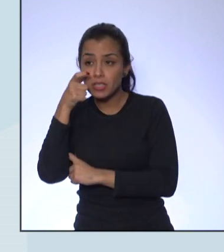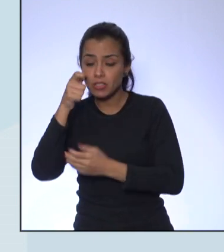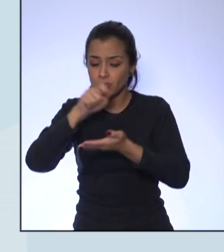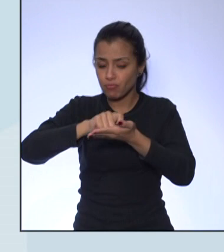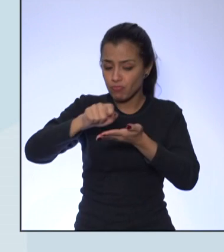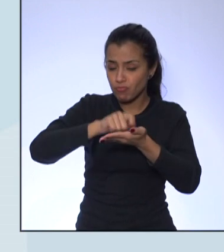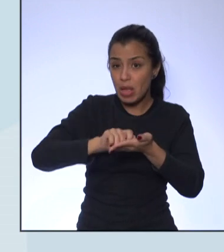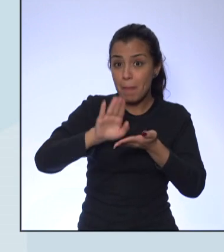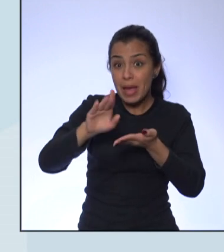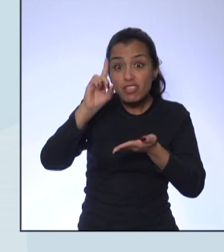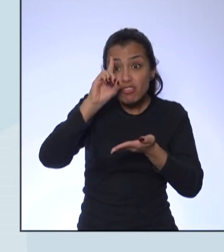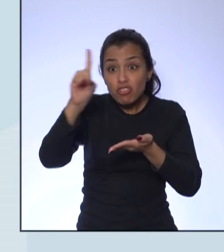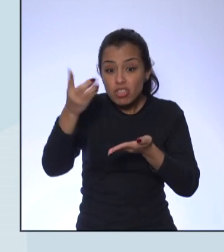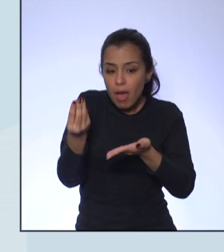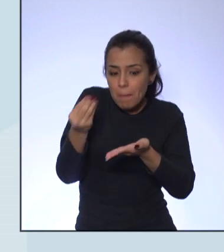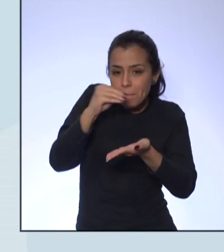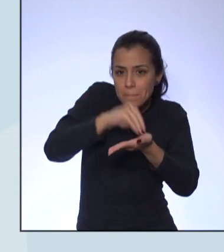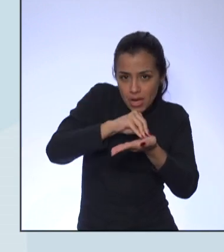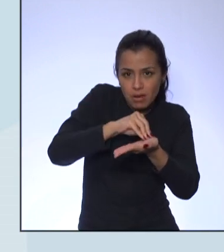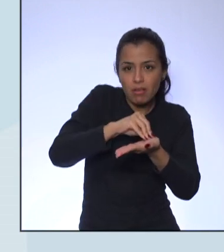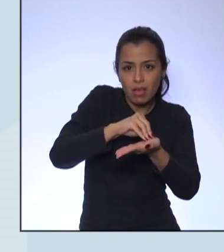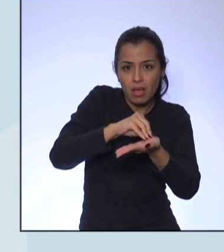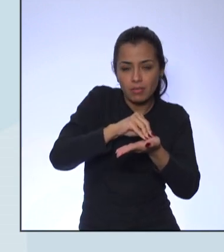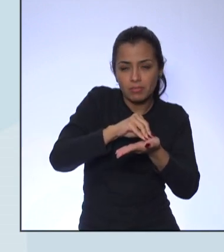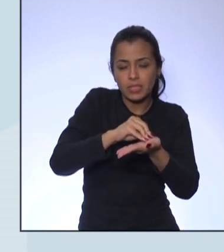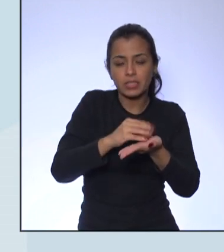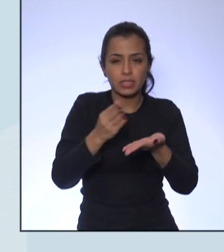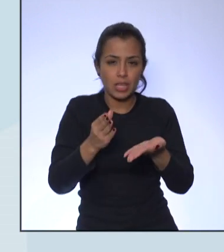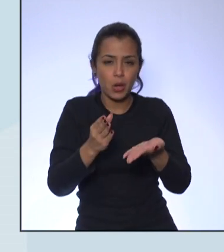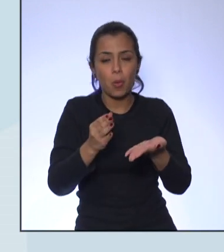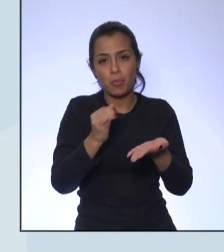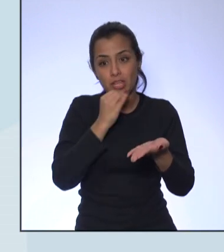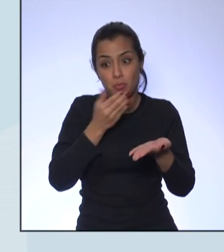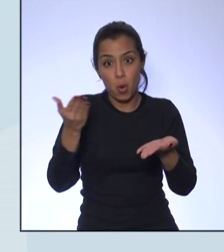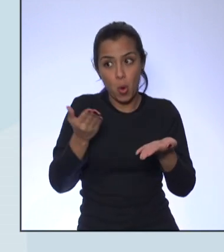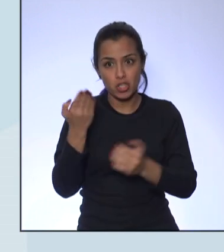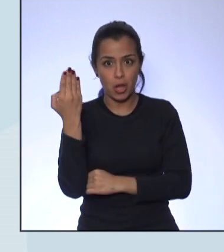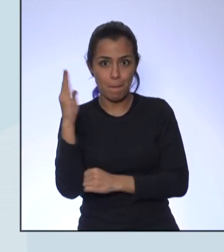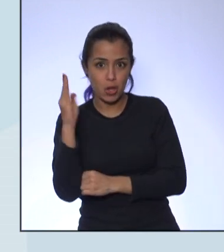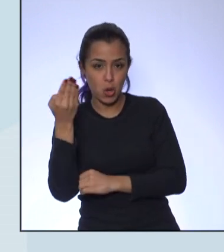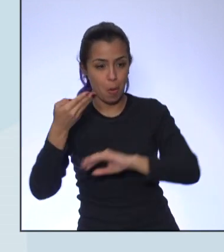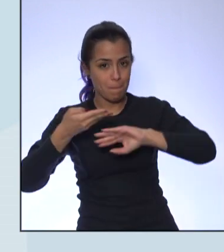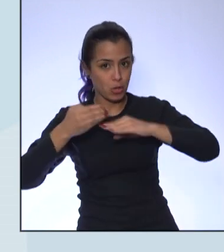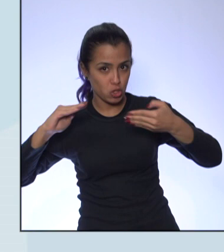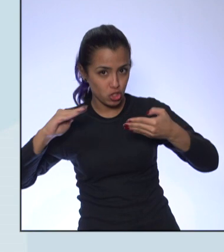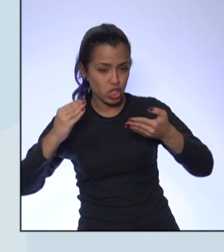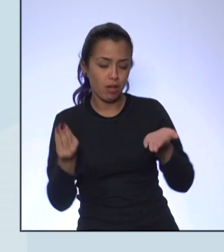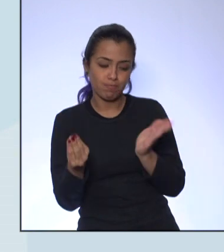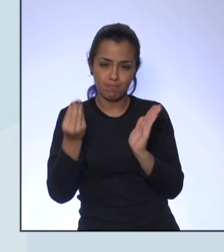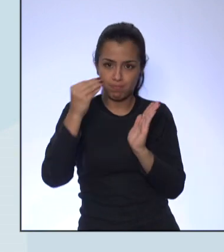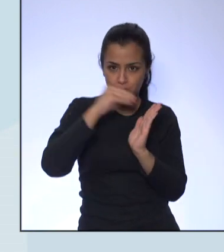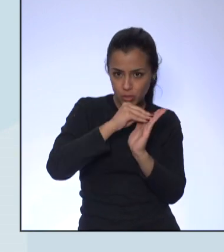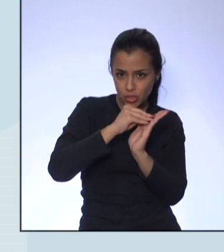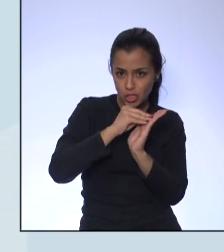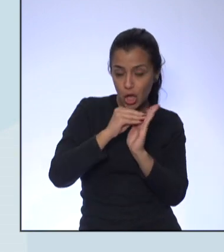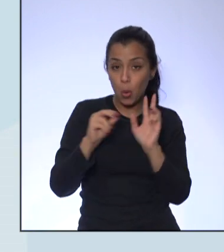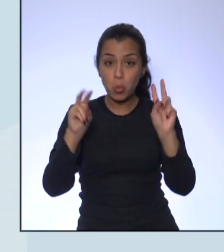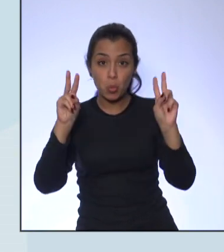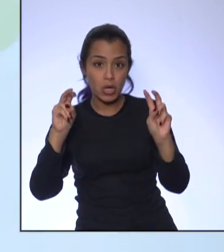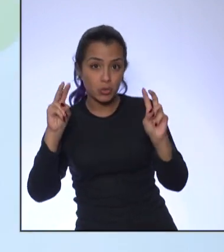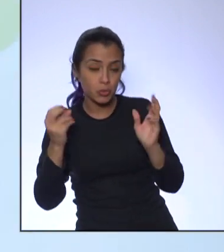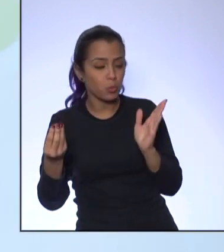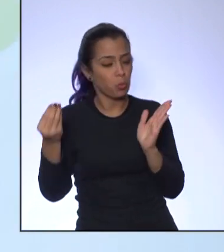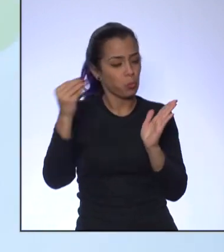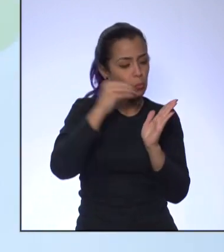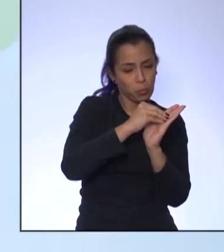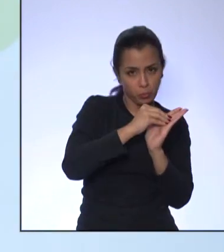elas tenham o componente que vocês estão estudando, então, nesse caso, a biologia, tá? Então, que vocês coloquem o que vocês estudaram, qual é o conteúdo que